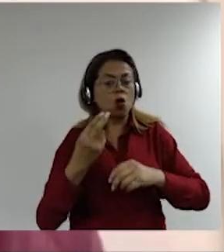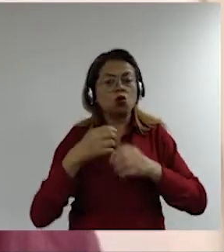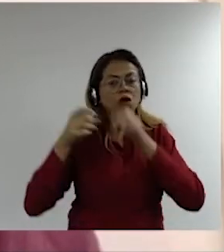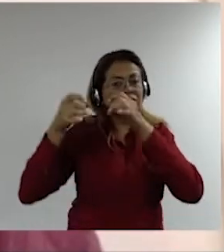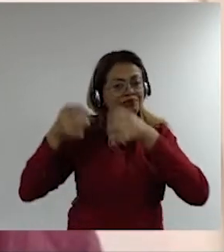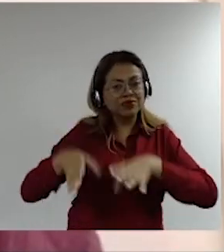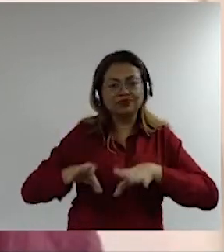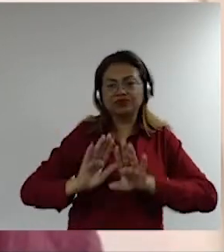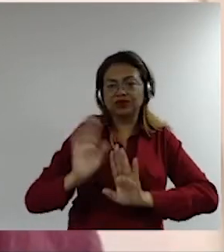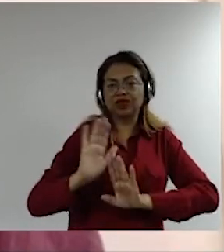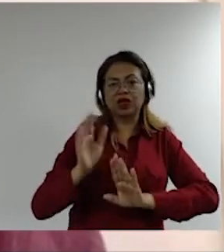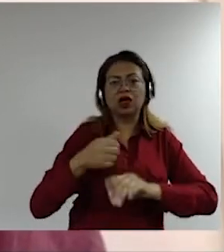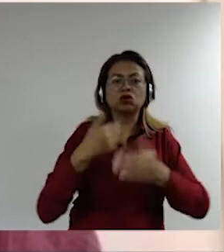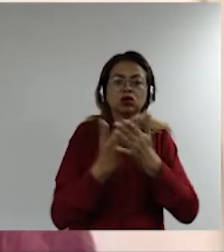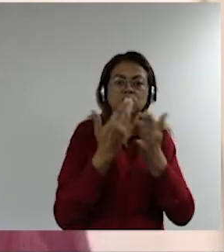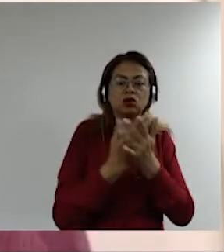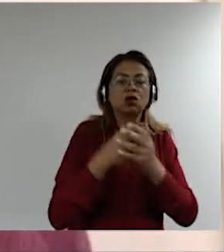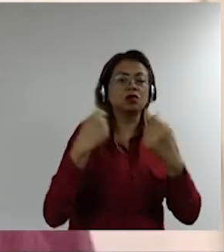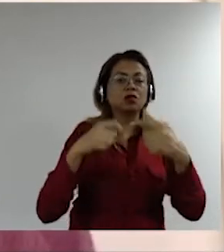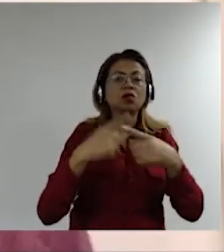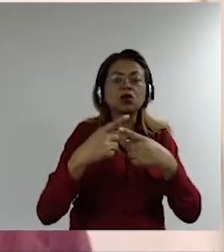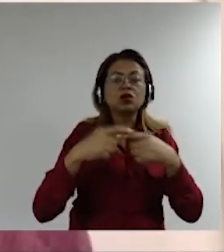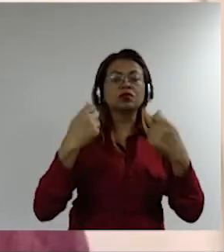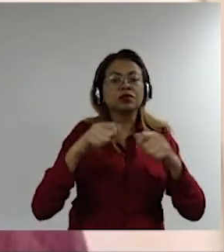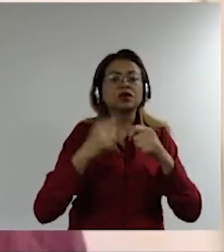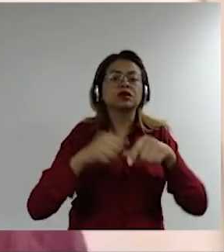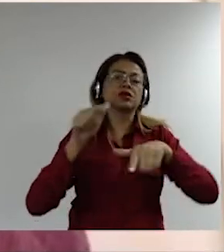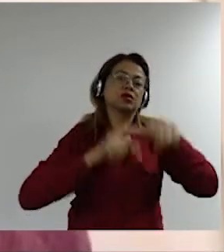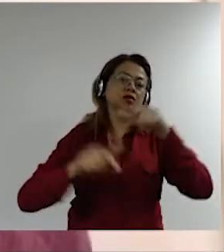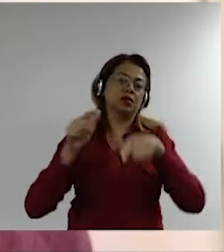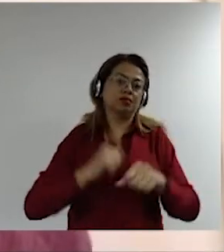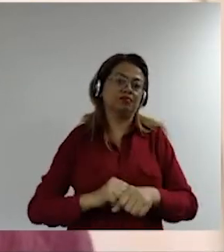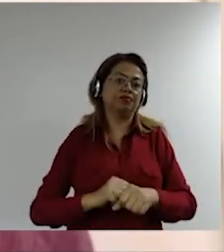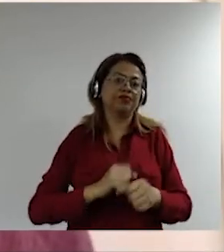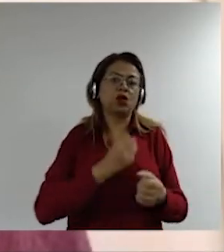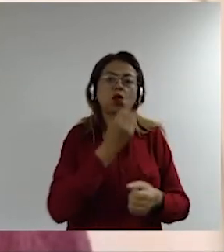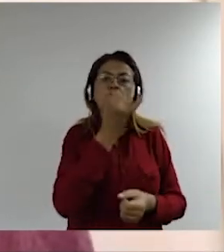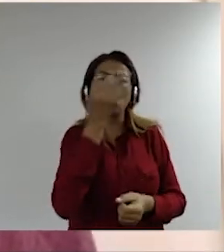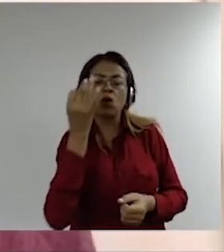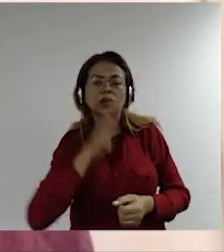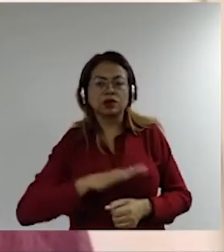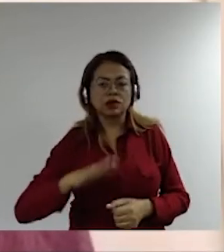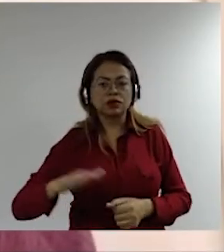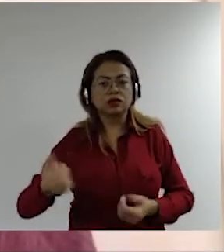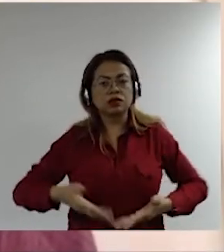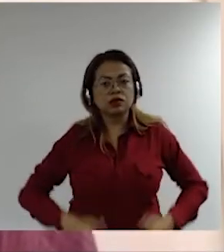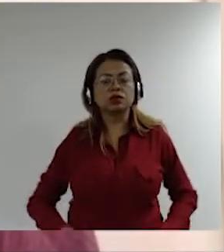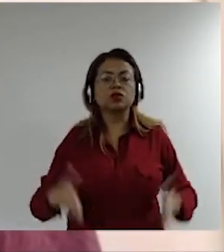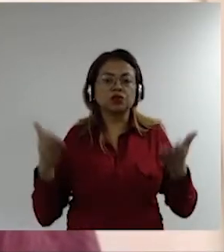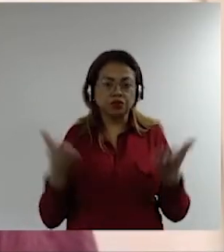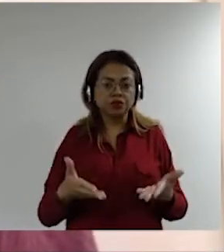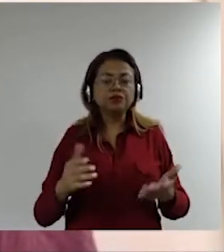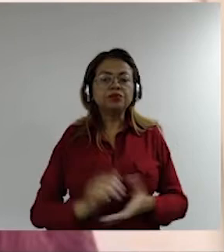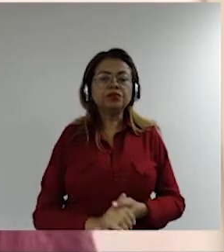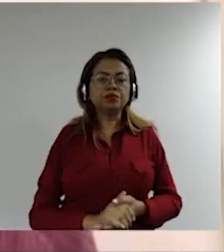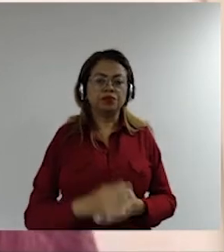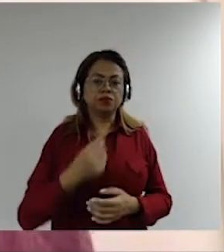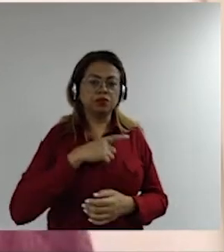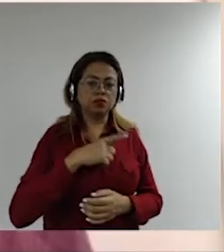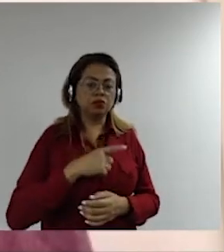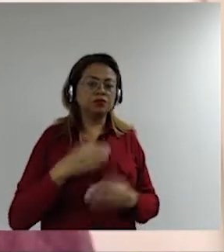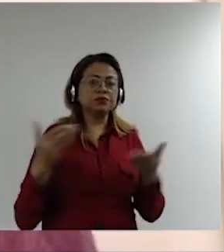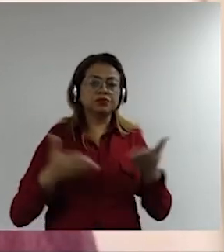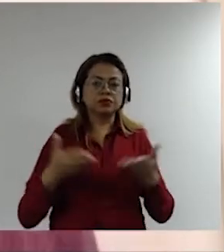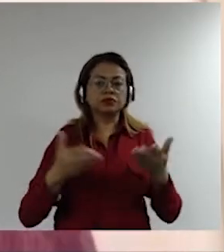trabalhar. Quantas crianças que estão nascendo hoje? O que a gente observa já nesse momento? Há uma